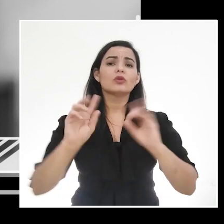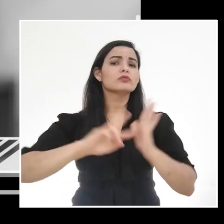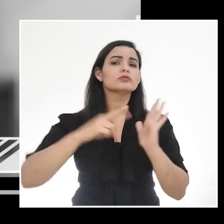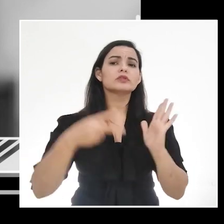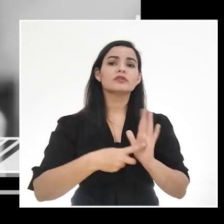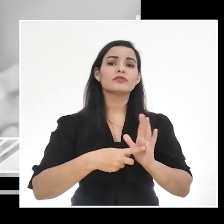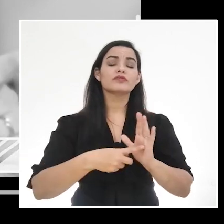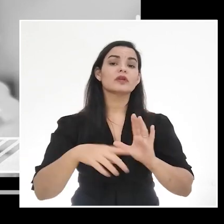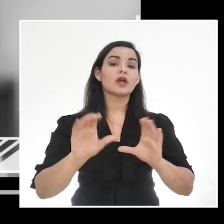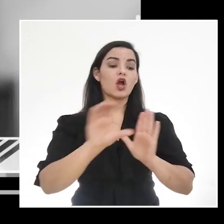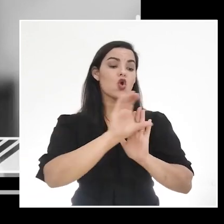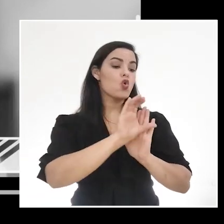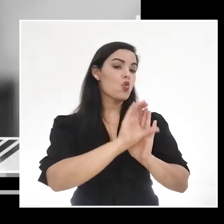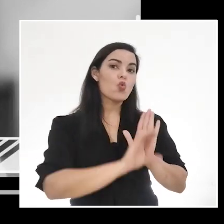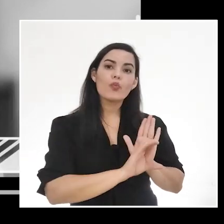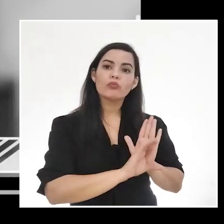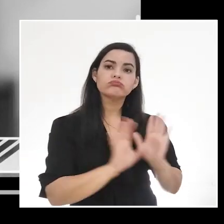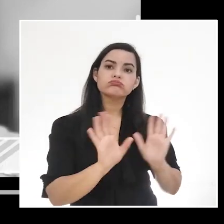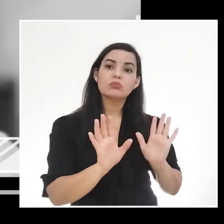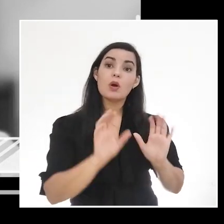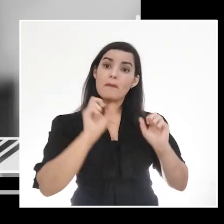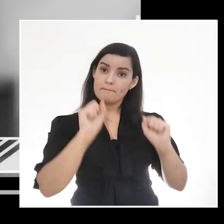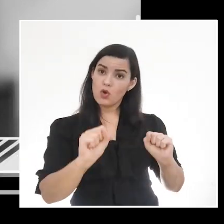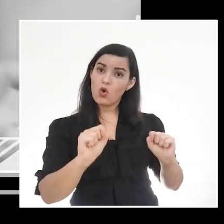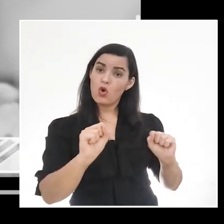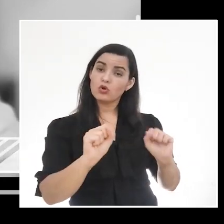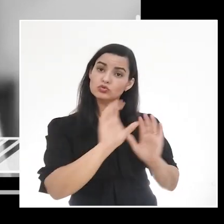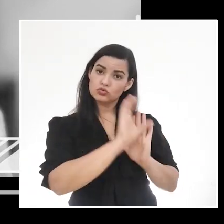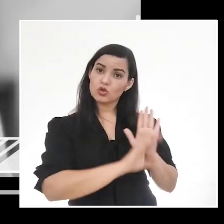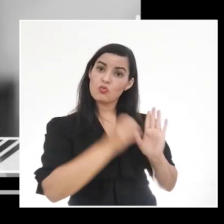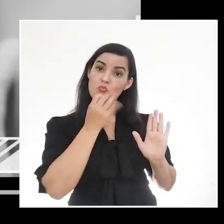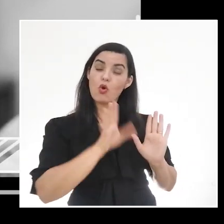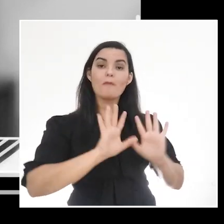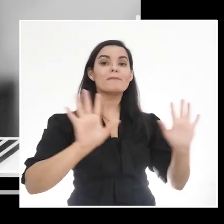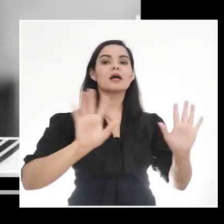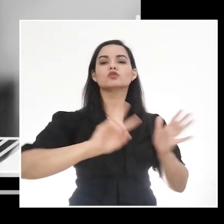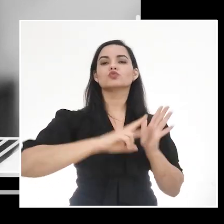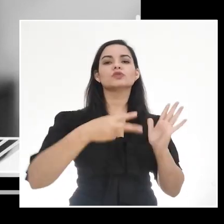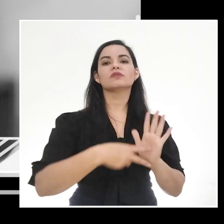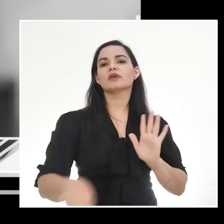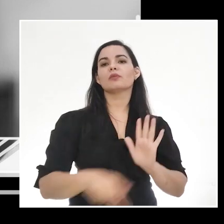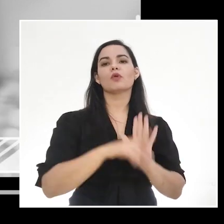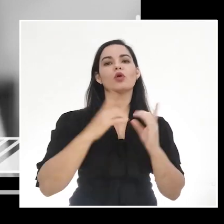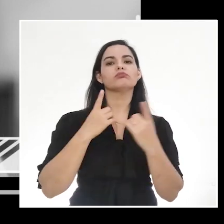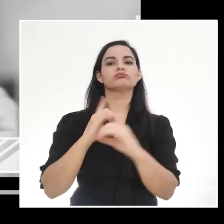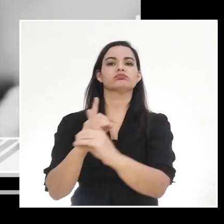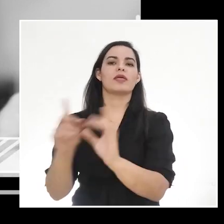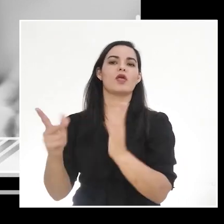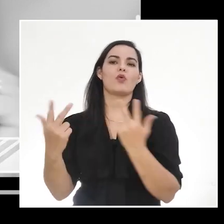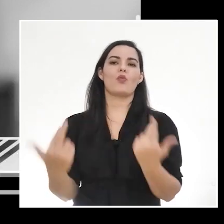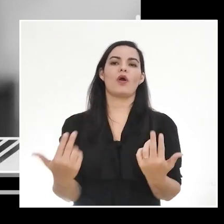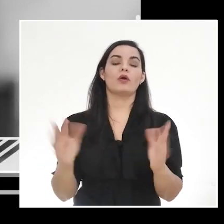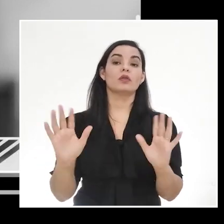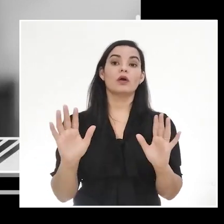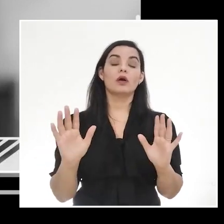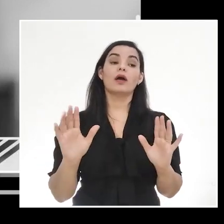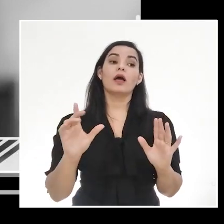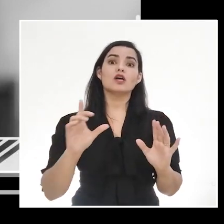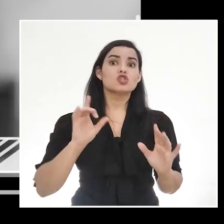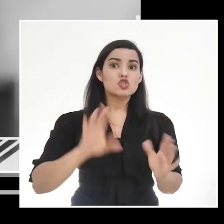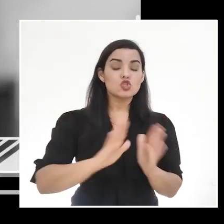Jesus é dizer o que não é discipulado. Discipulado não é um currículo. A gente pode ter um bom currículo, mas não é um